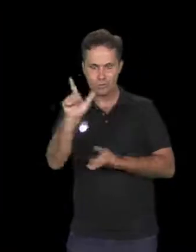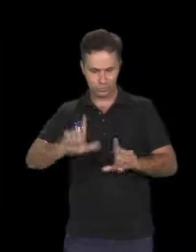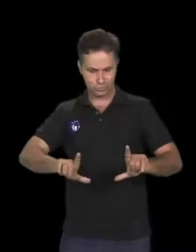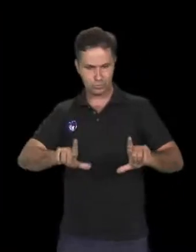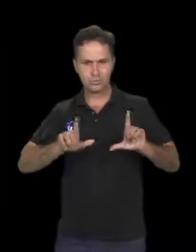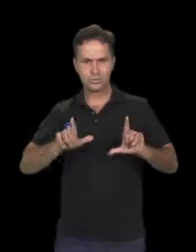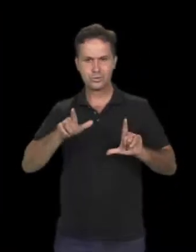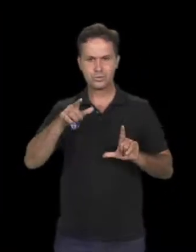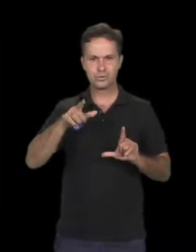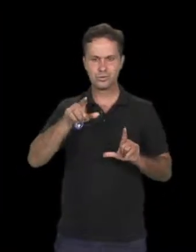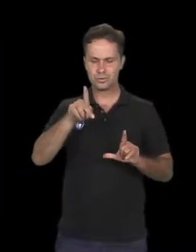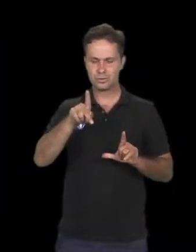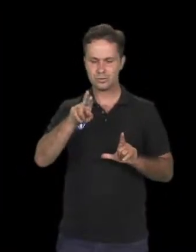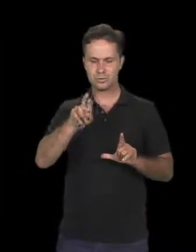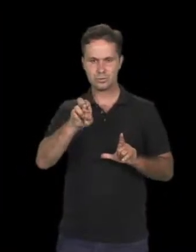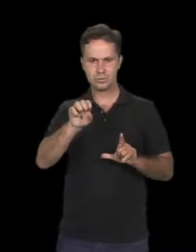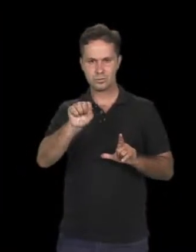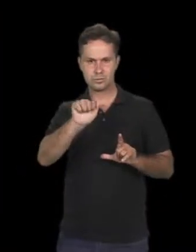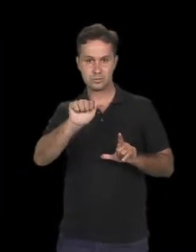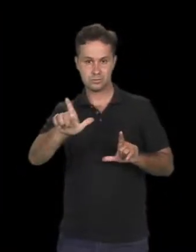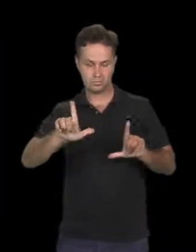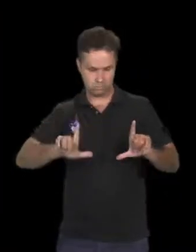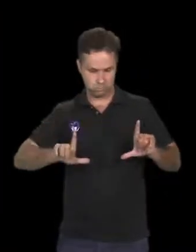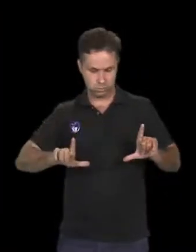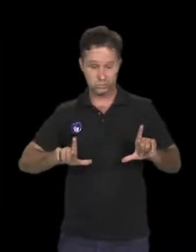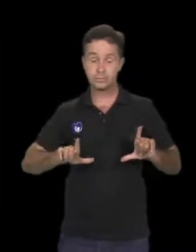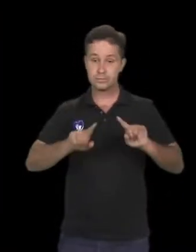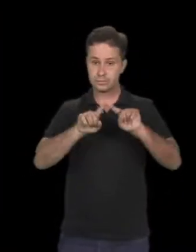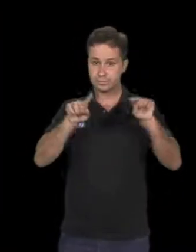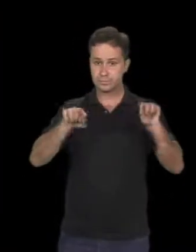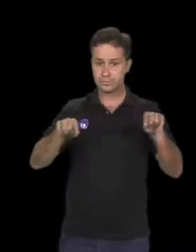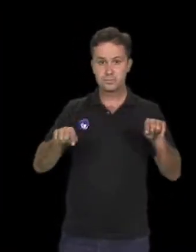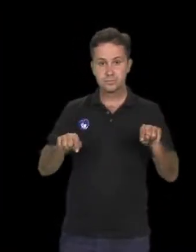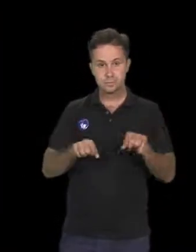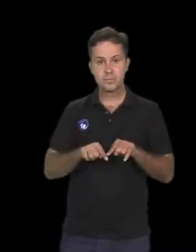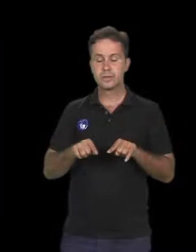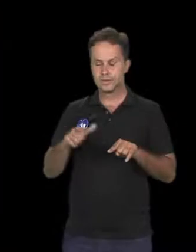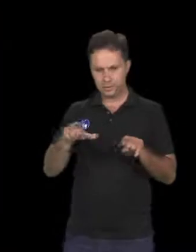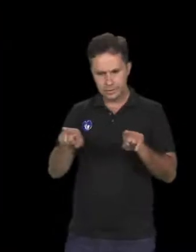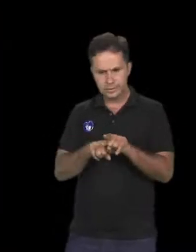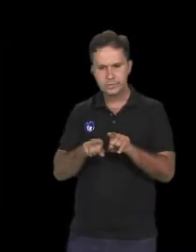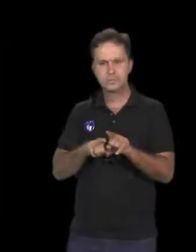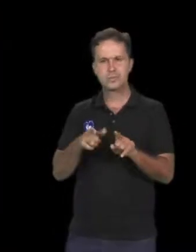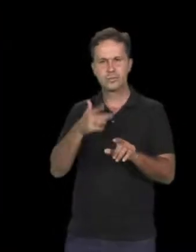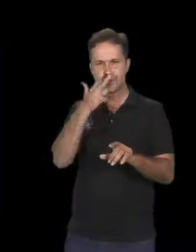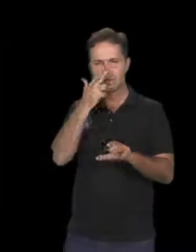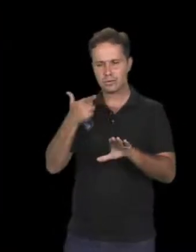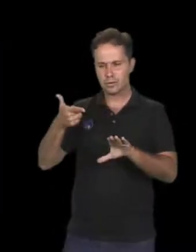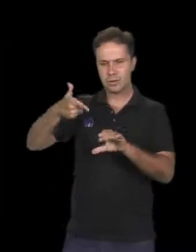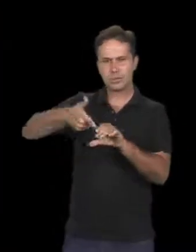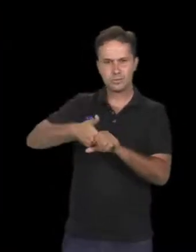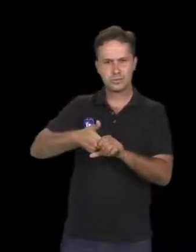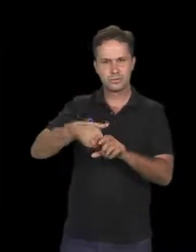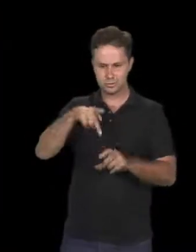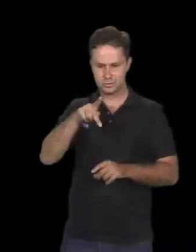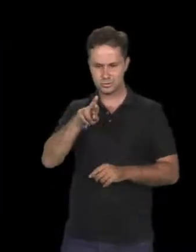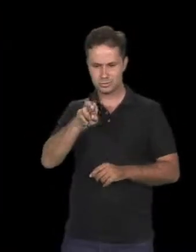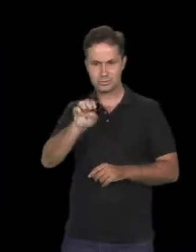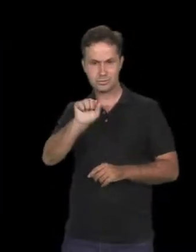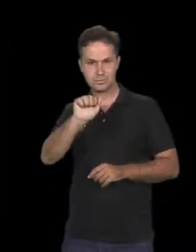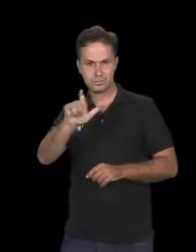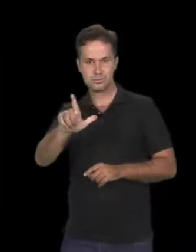anúncio do petróleo do pré-sal, em que havia muito oba-oba em torno dessa questão.